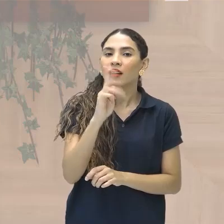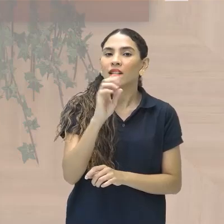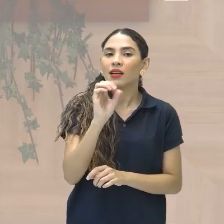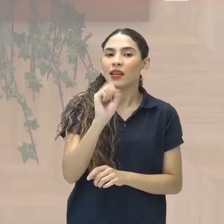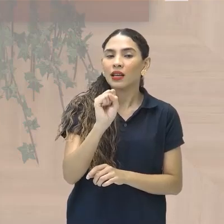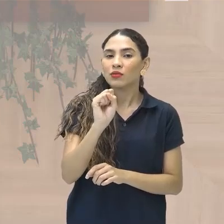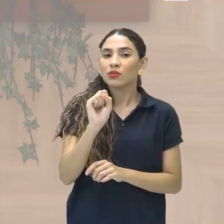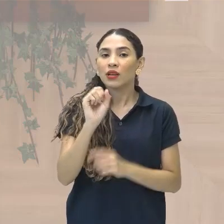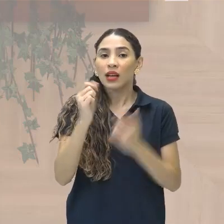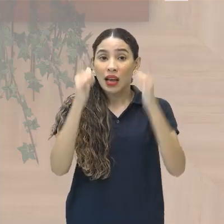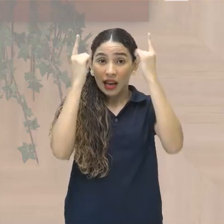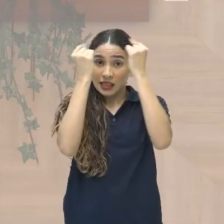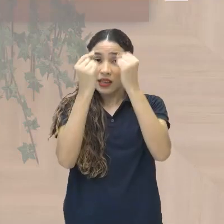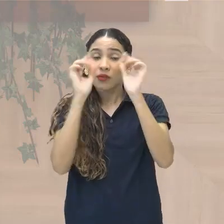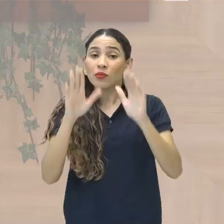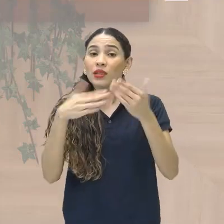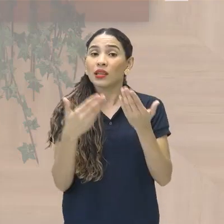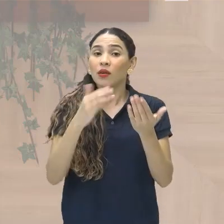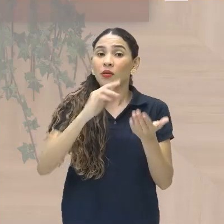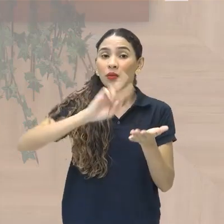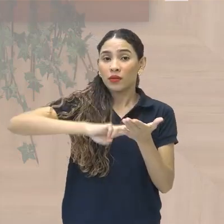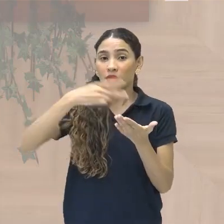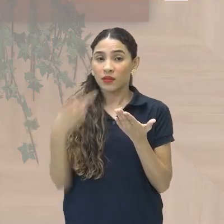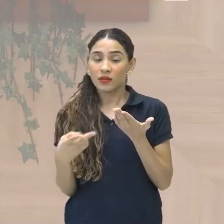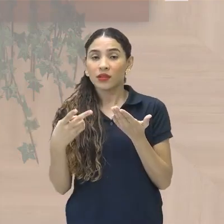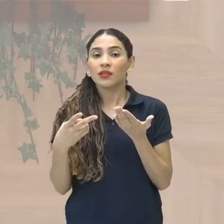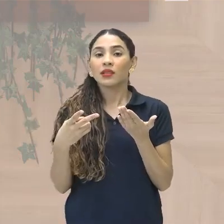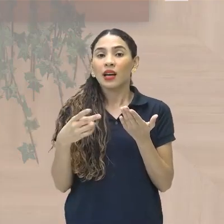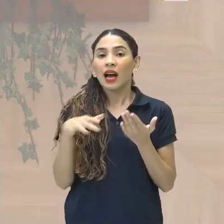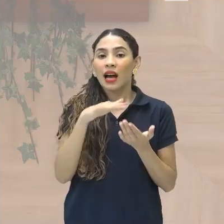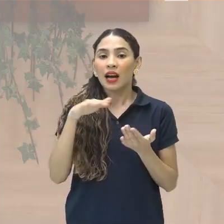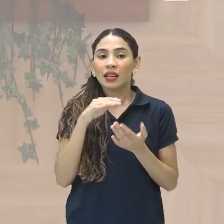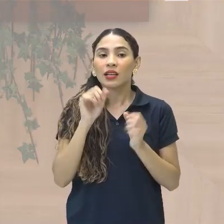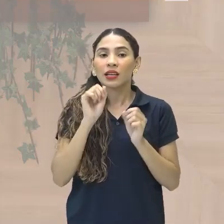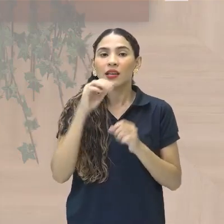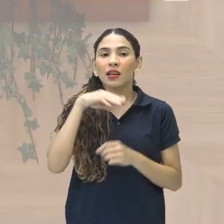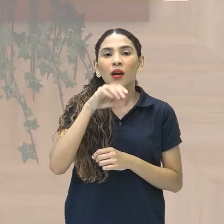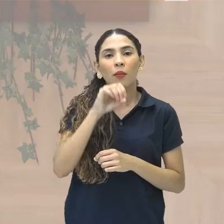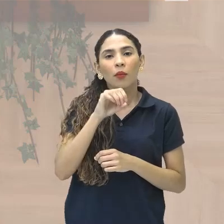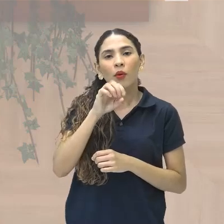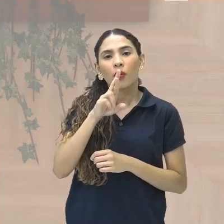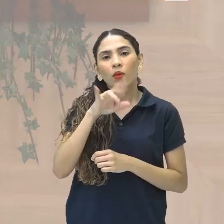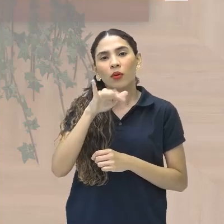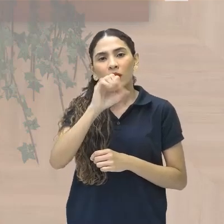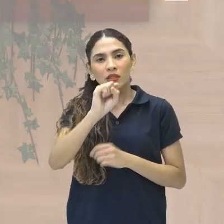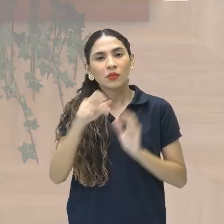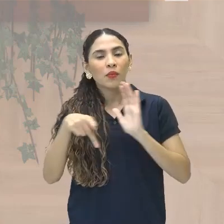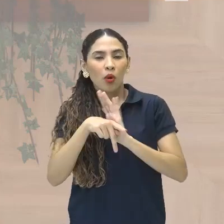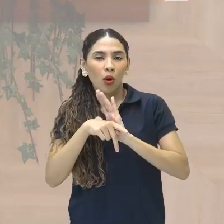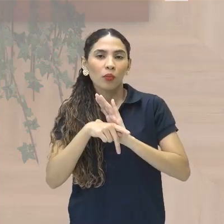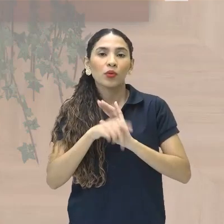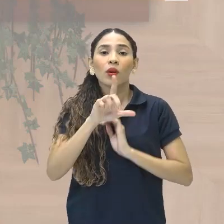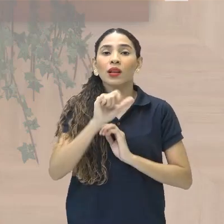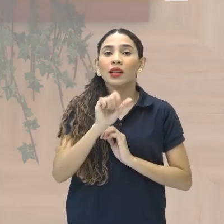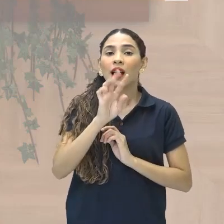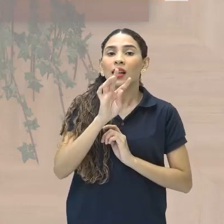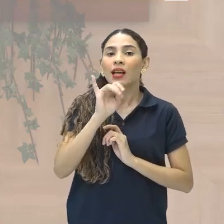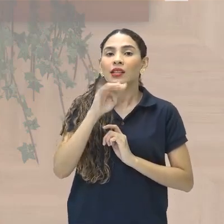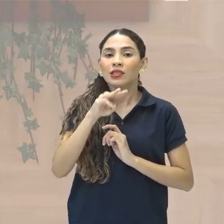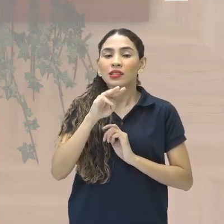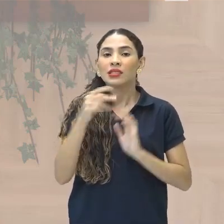eles traduziram para o mos, ou mores no latim, tá bom? Que quer dizer o